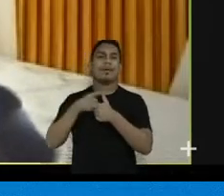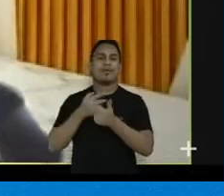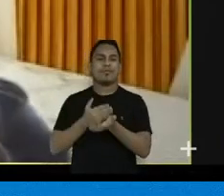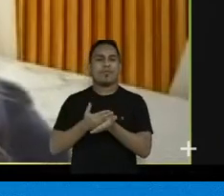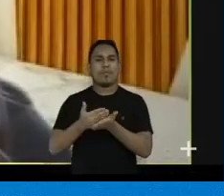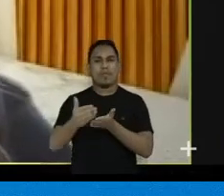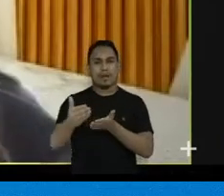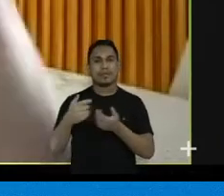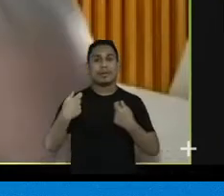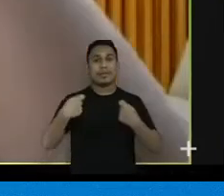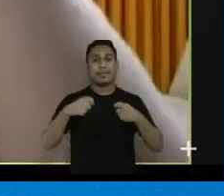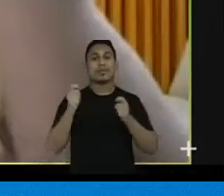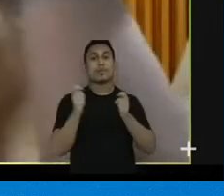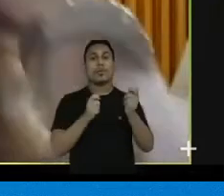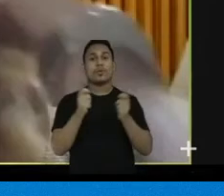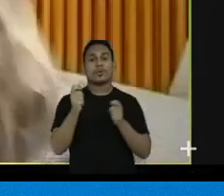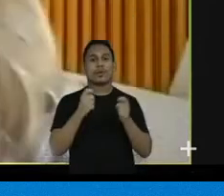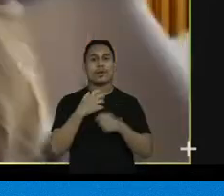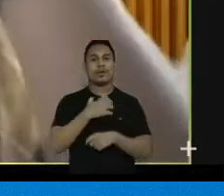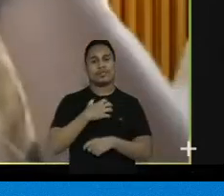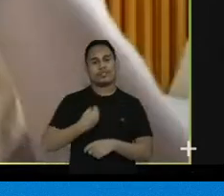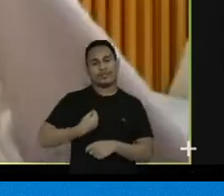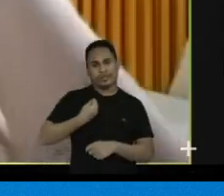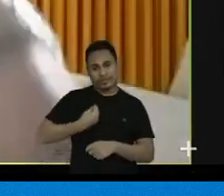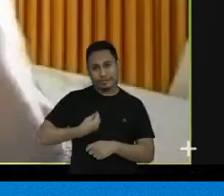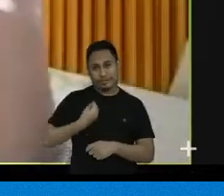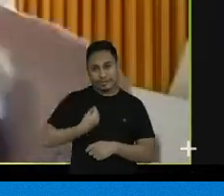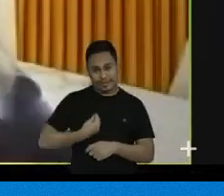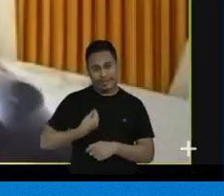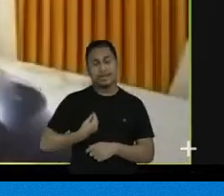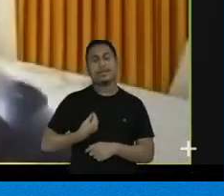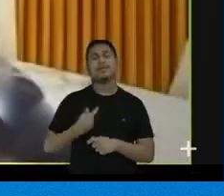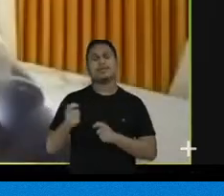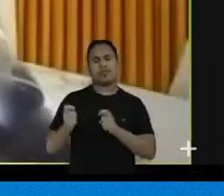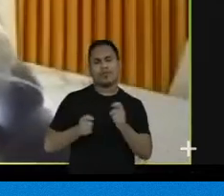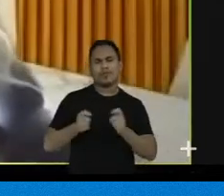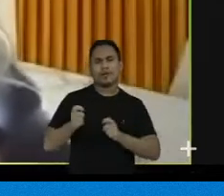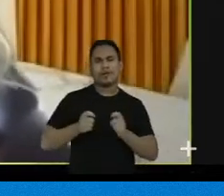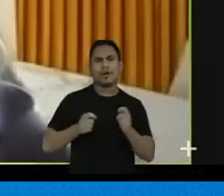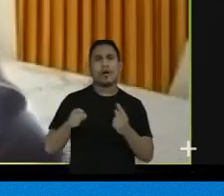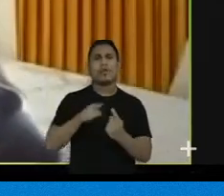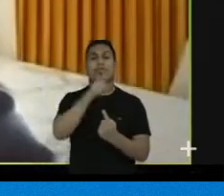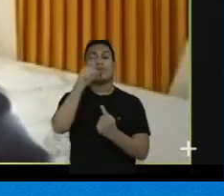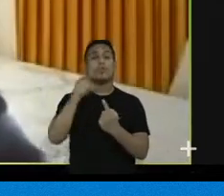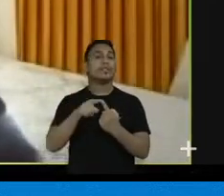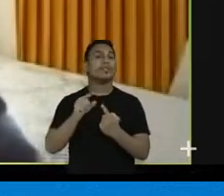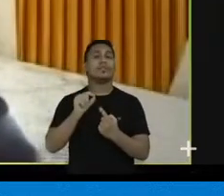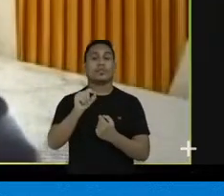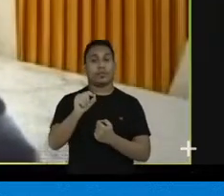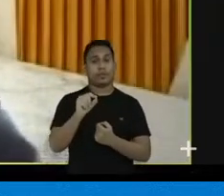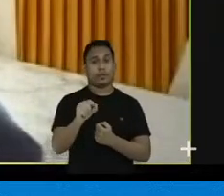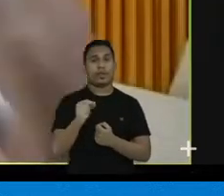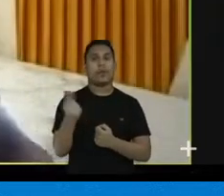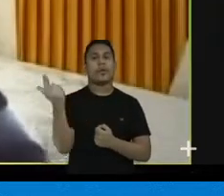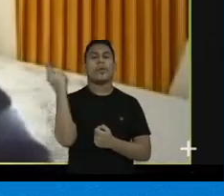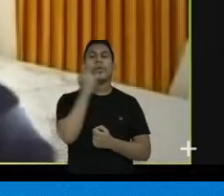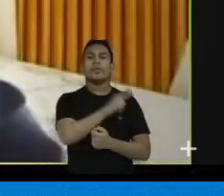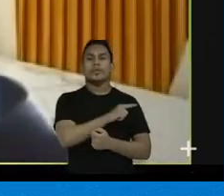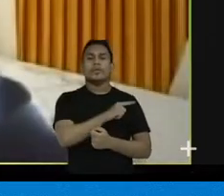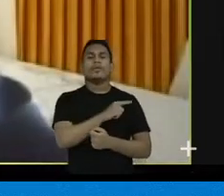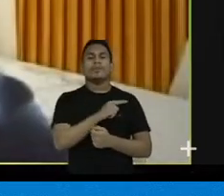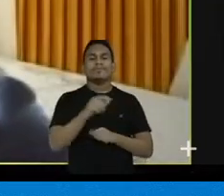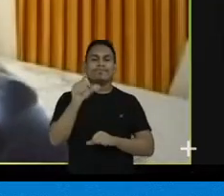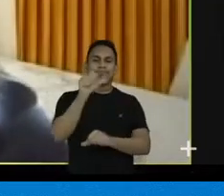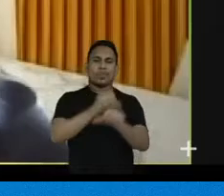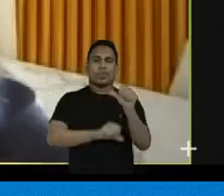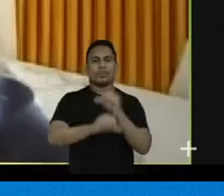nosso estilo de vida para que a gente vá além das outras medidas que talvez vocês estejam mais acostumados. Quando a